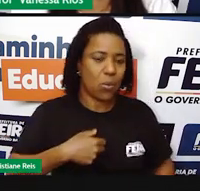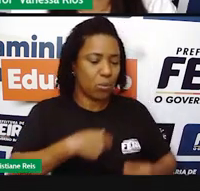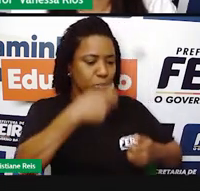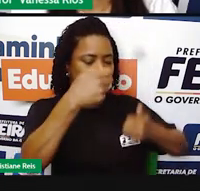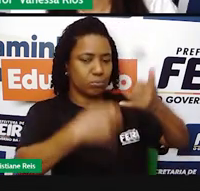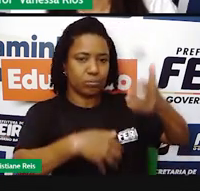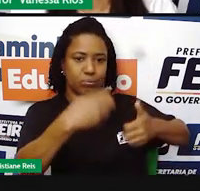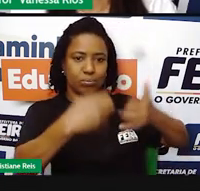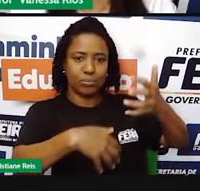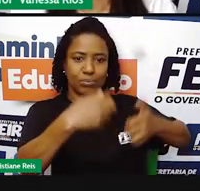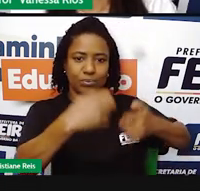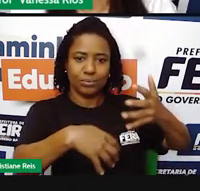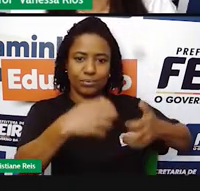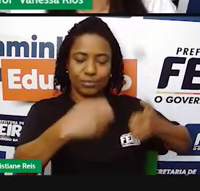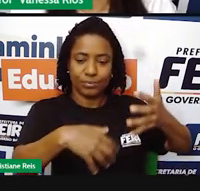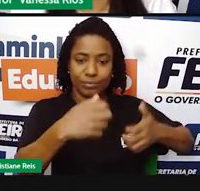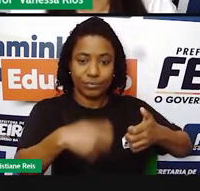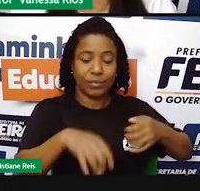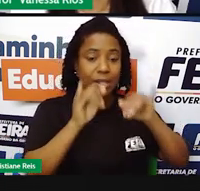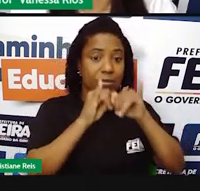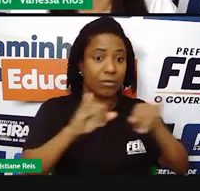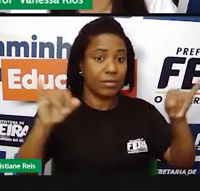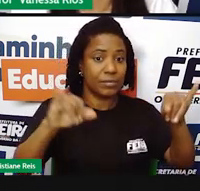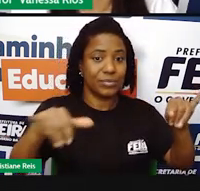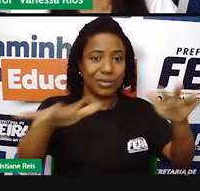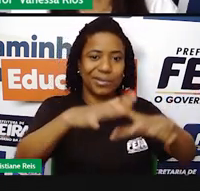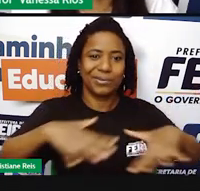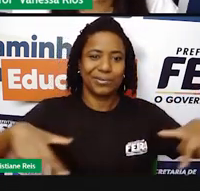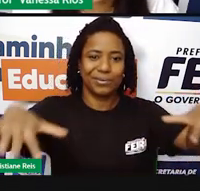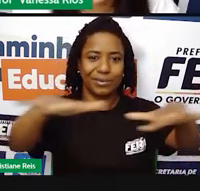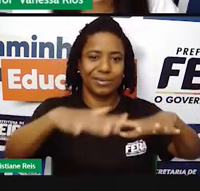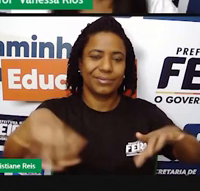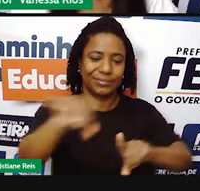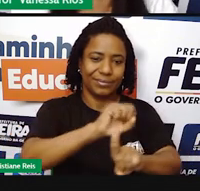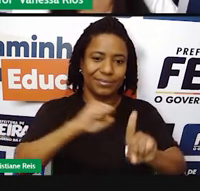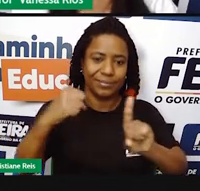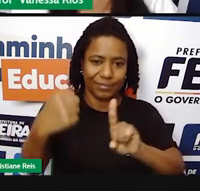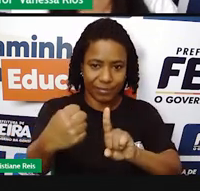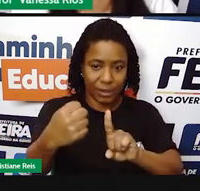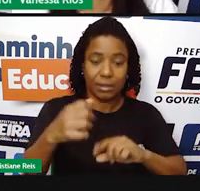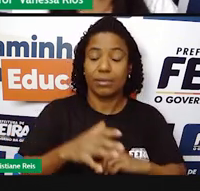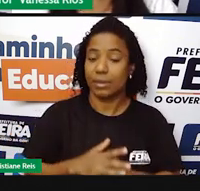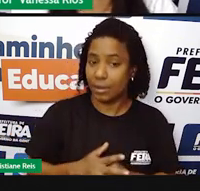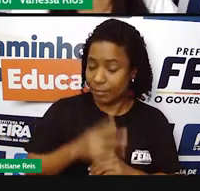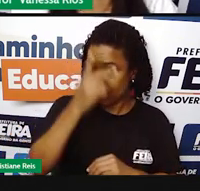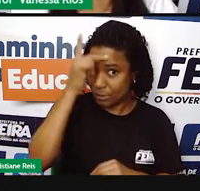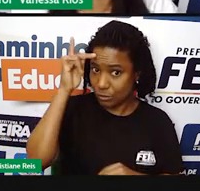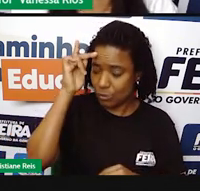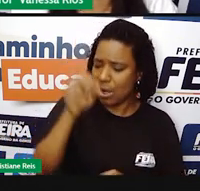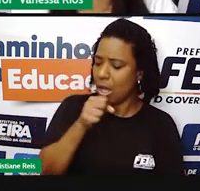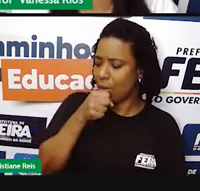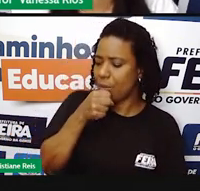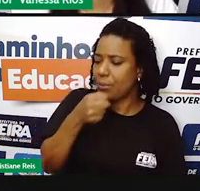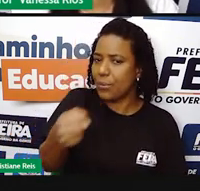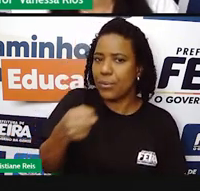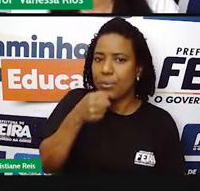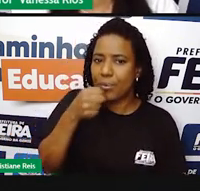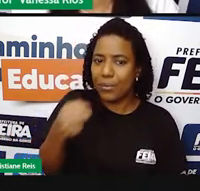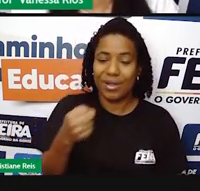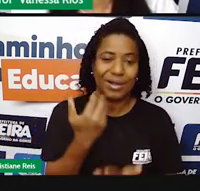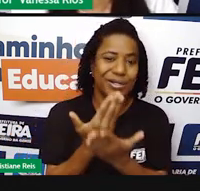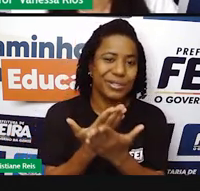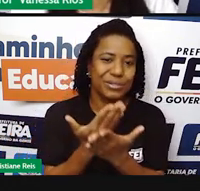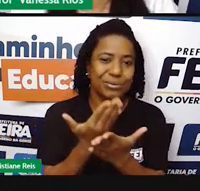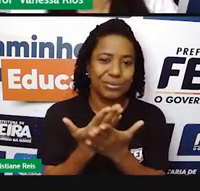sociedade em geral. Então, repórter é alguém normalmente formado aí em jornalismo, né? Que faz uma faculdade, que estuda,